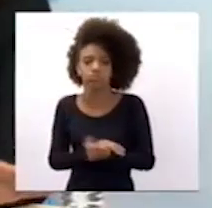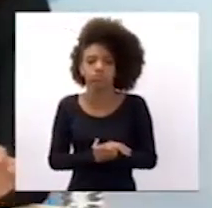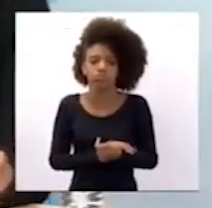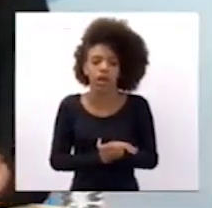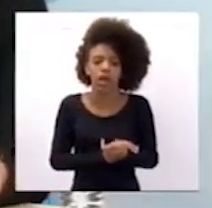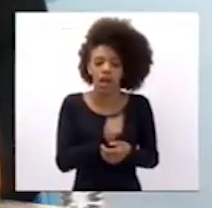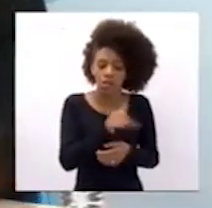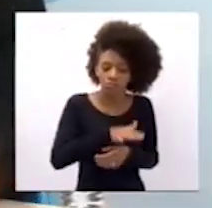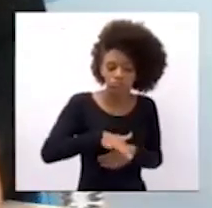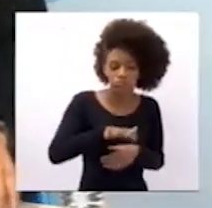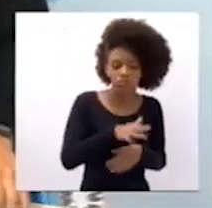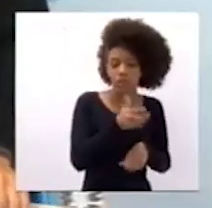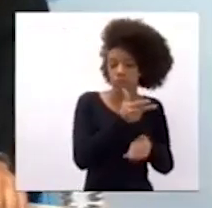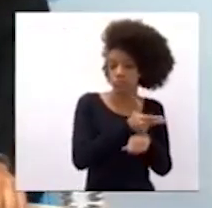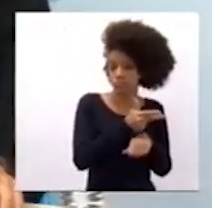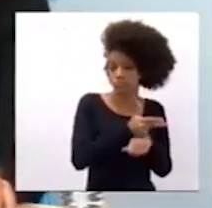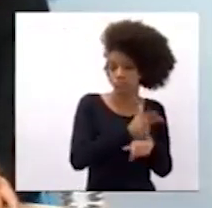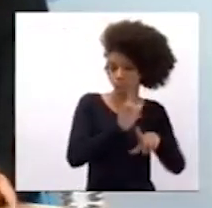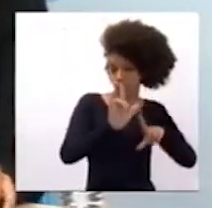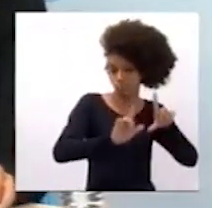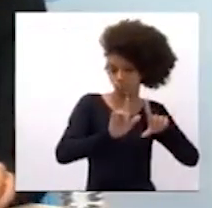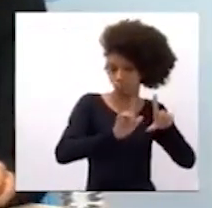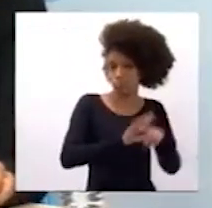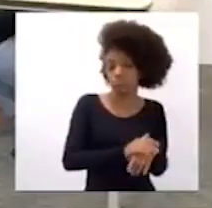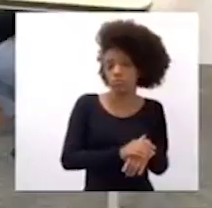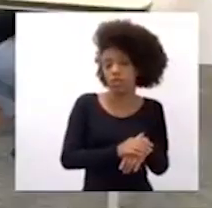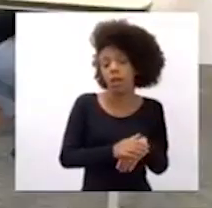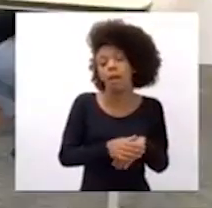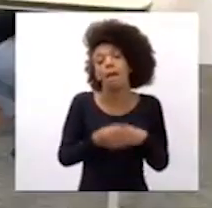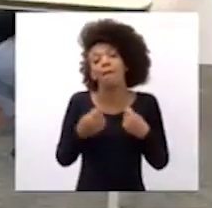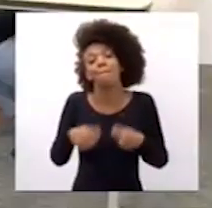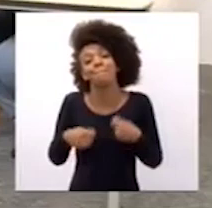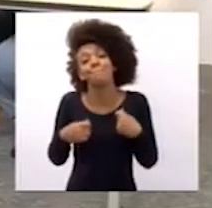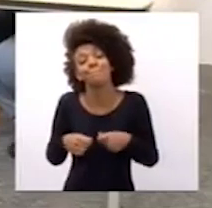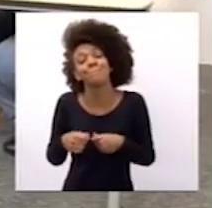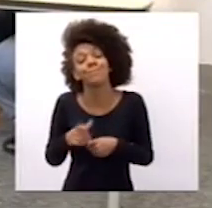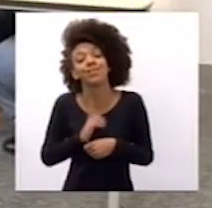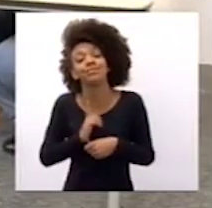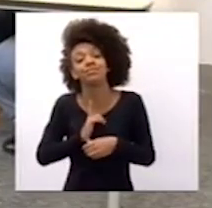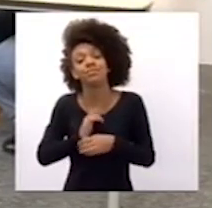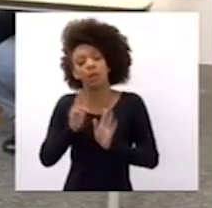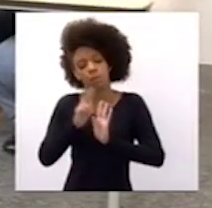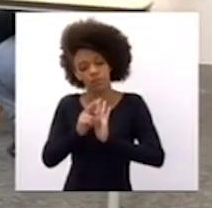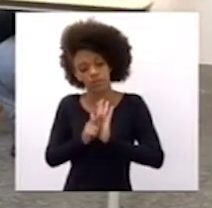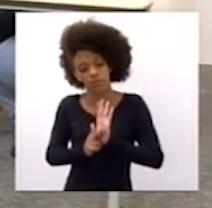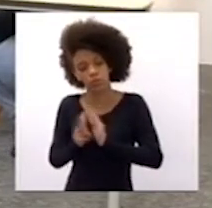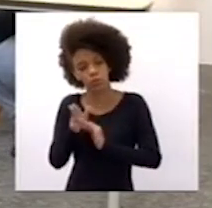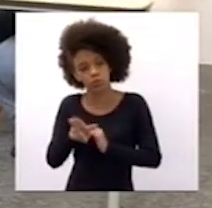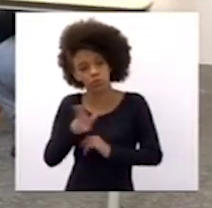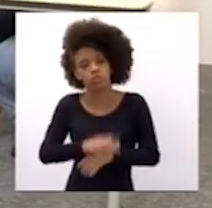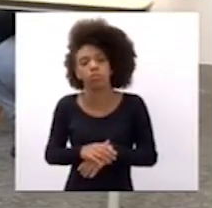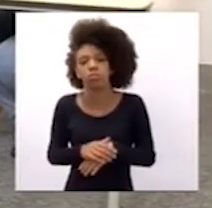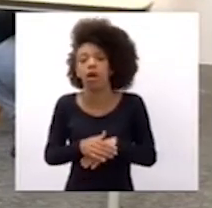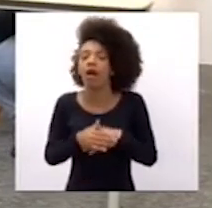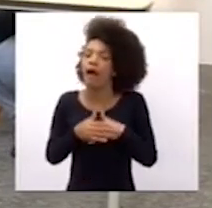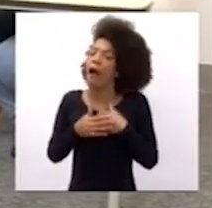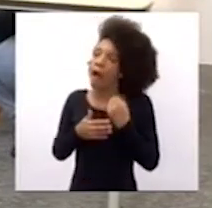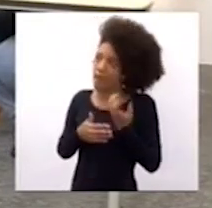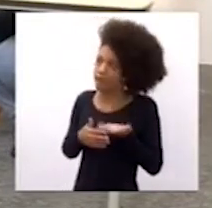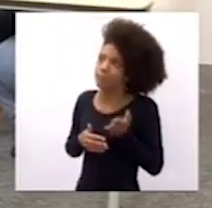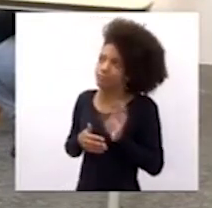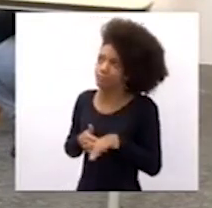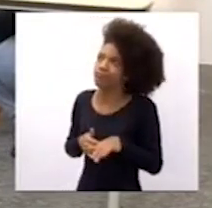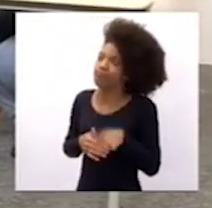multimídia? Então, é definir esse espaço. A forma de utilização. Isso. Quando a gente está falando de